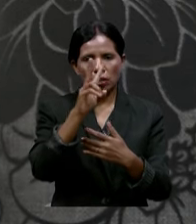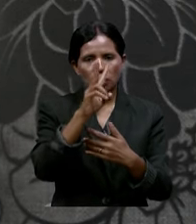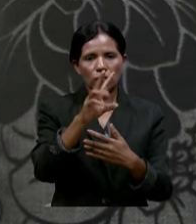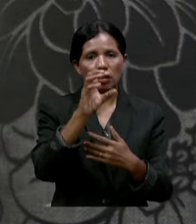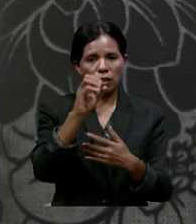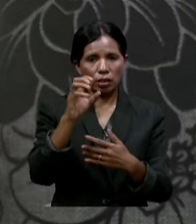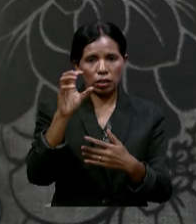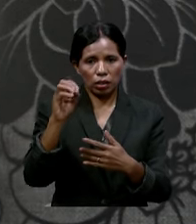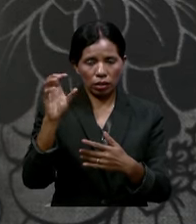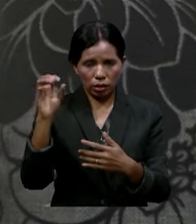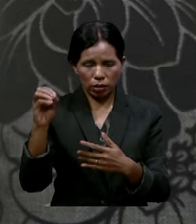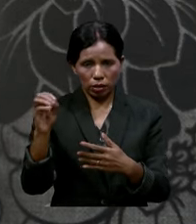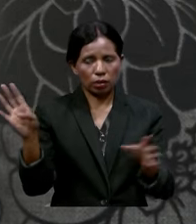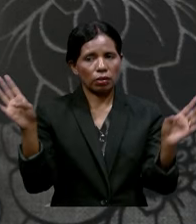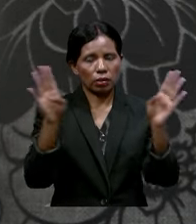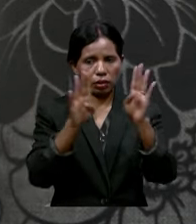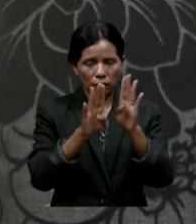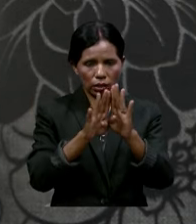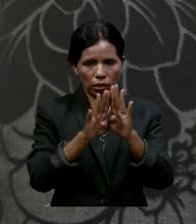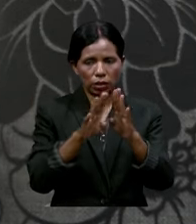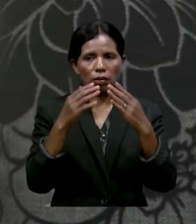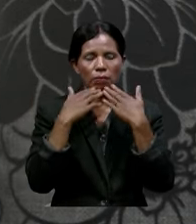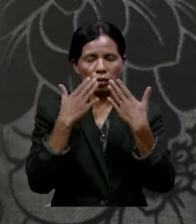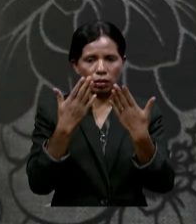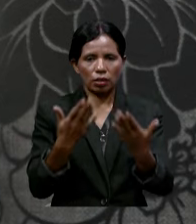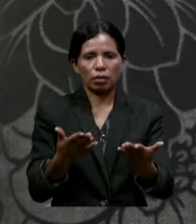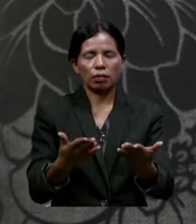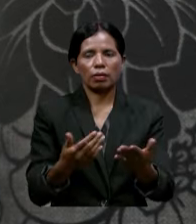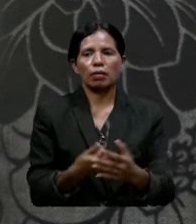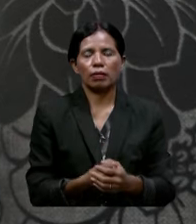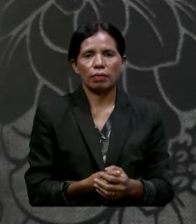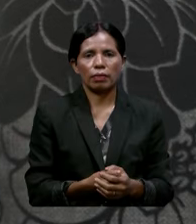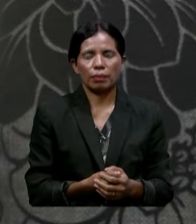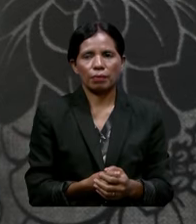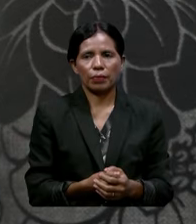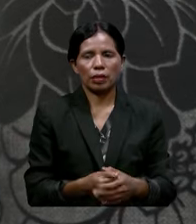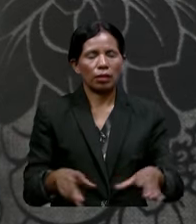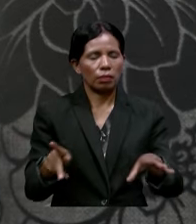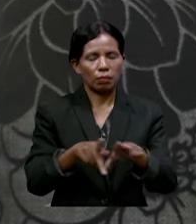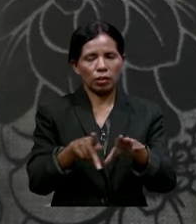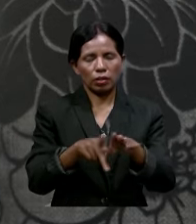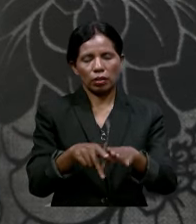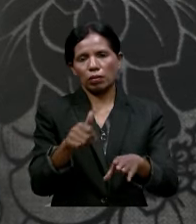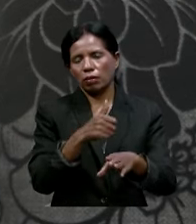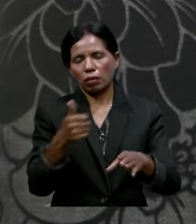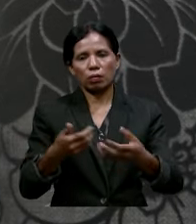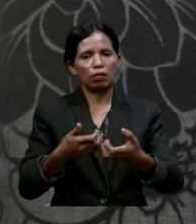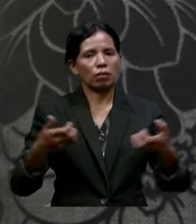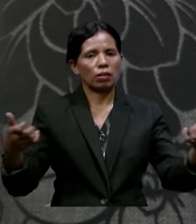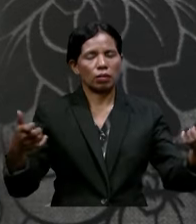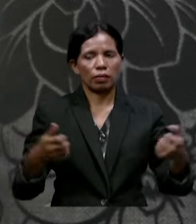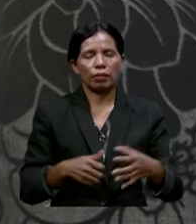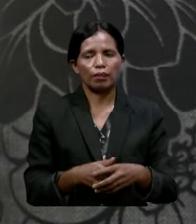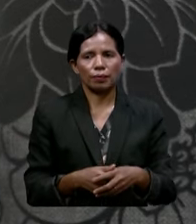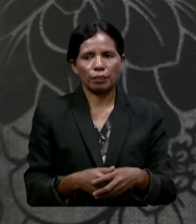ona congresso ho agradecimento missa de agradecimento Partido Valo da Antia. E Partido